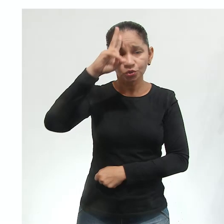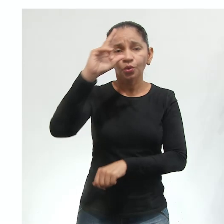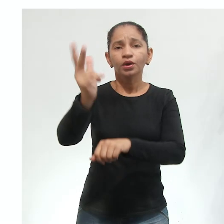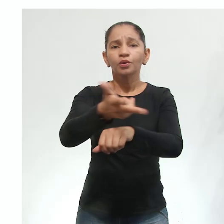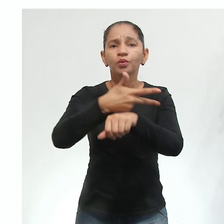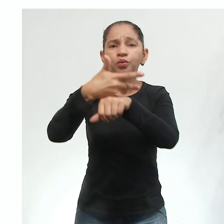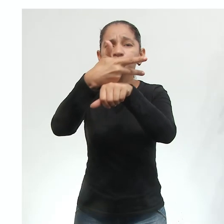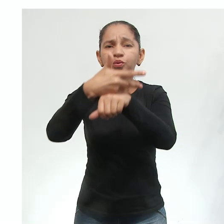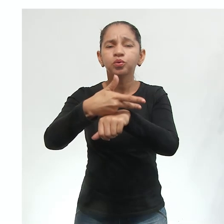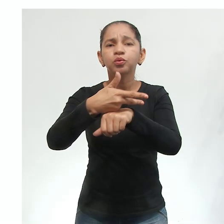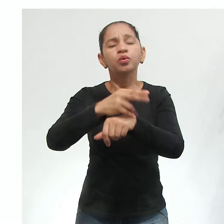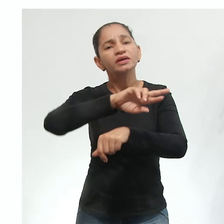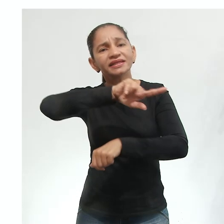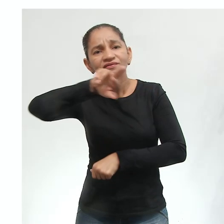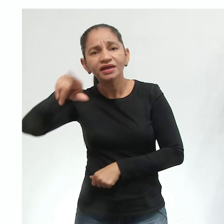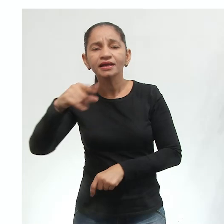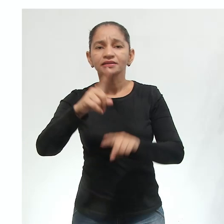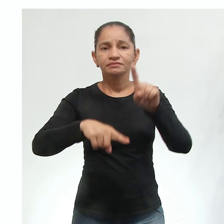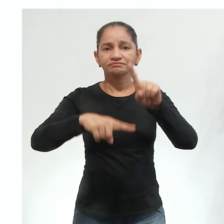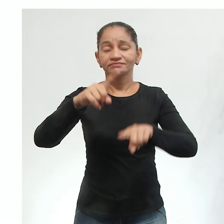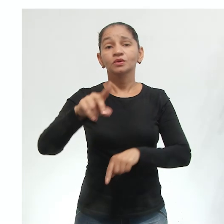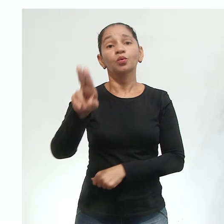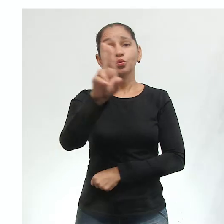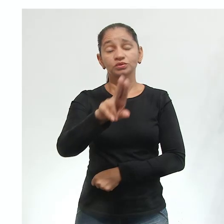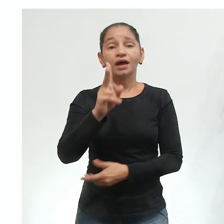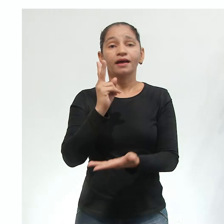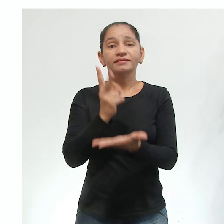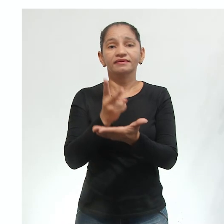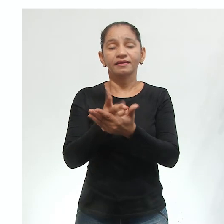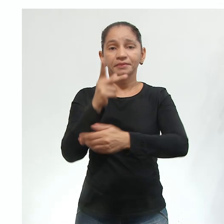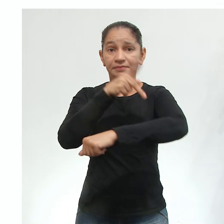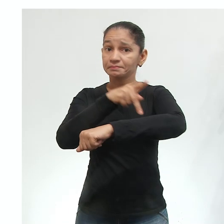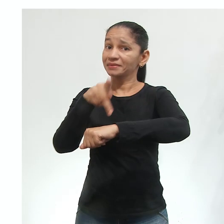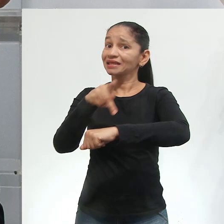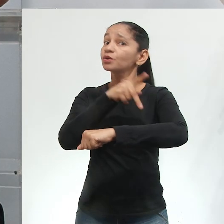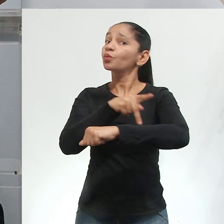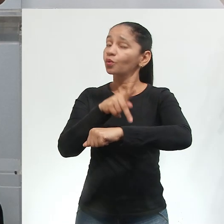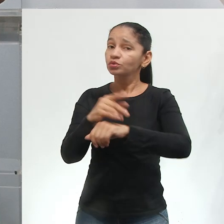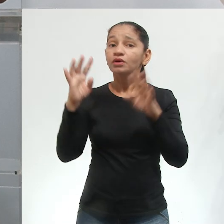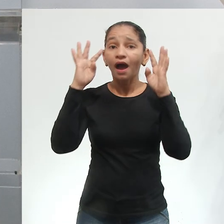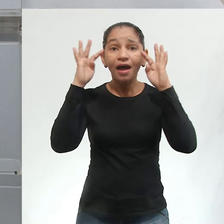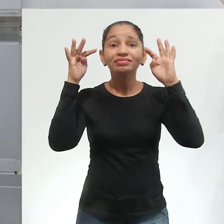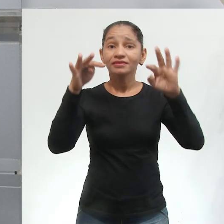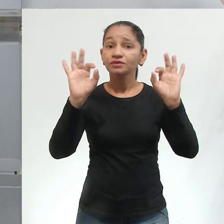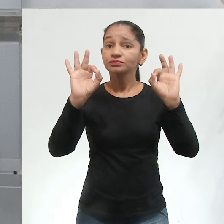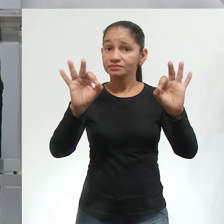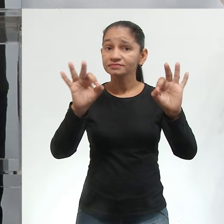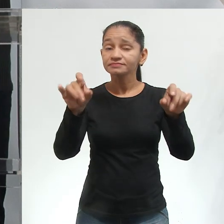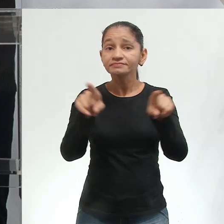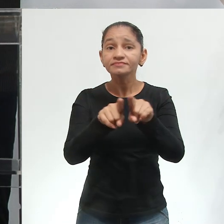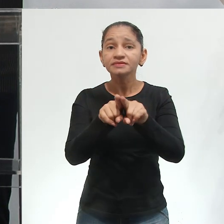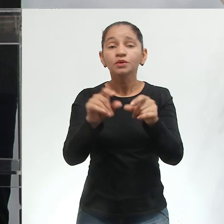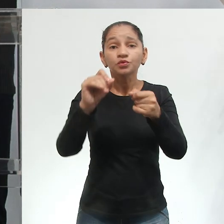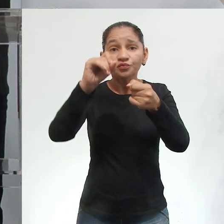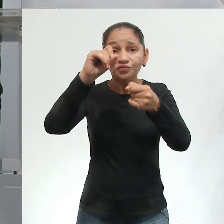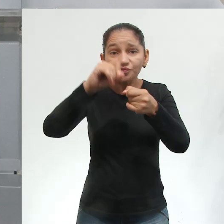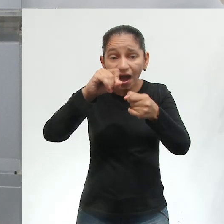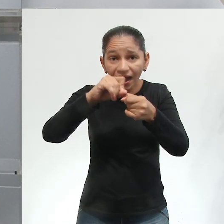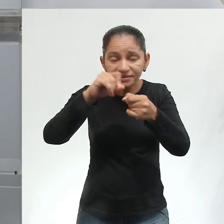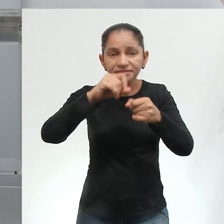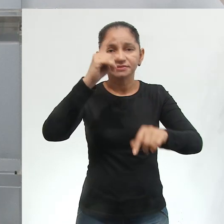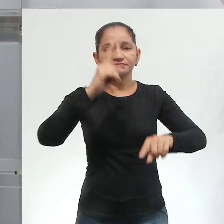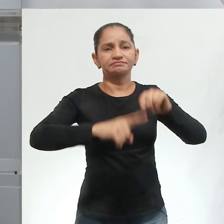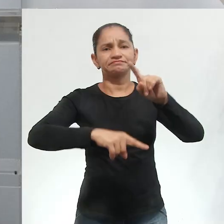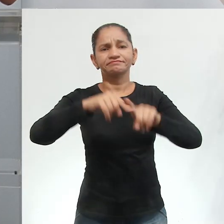vídeos, infográficos como ferramentas pedagógicas. Então, muita atenção. O material, quando a gente elabora um material